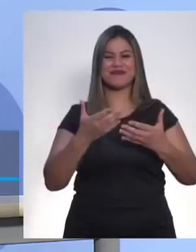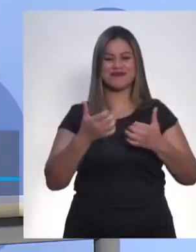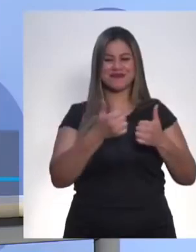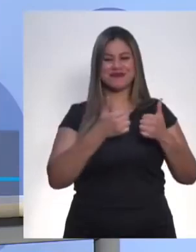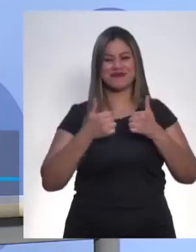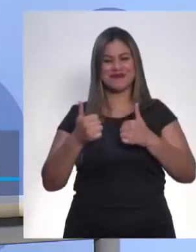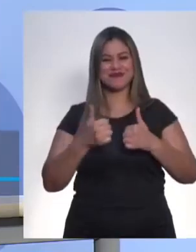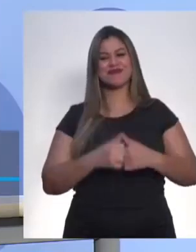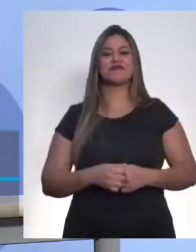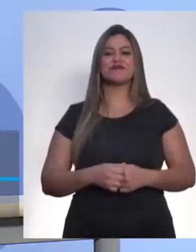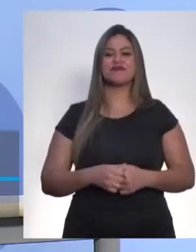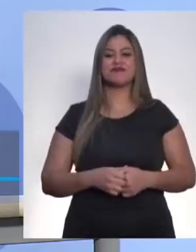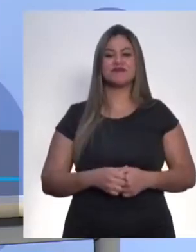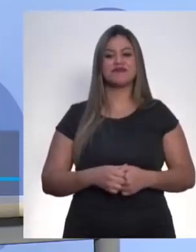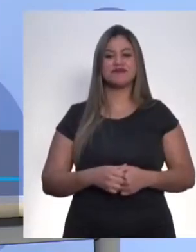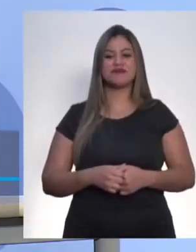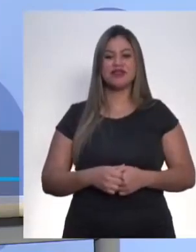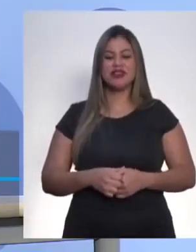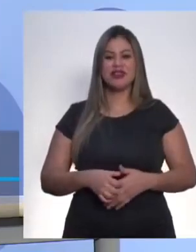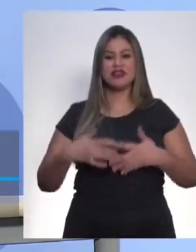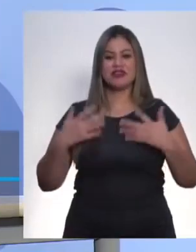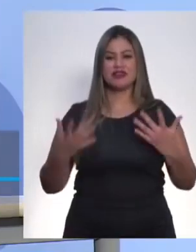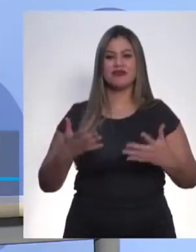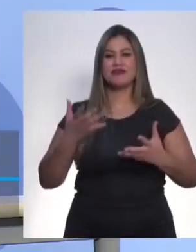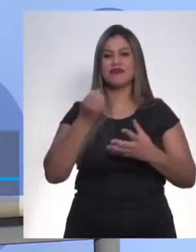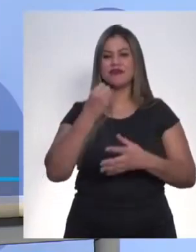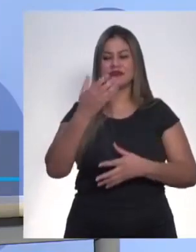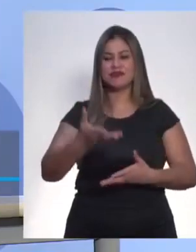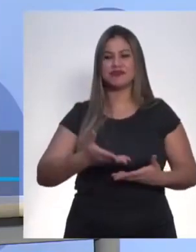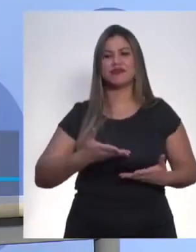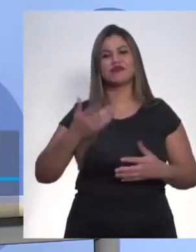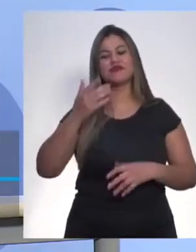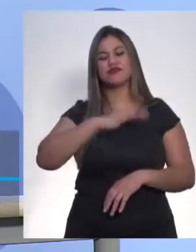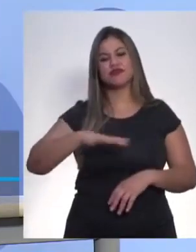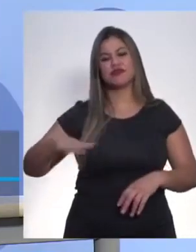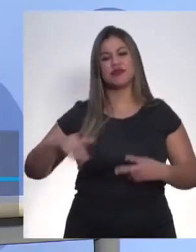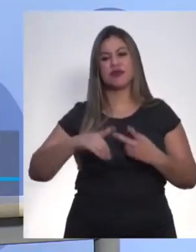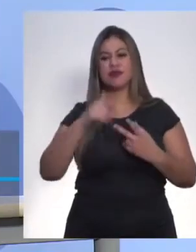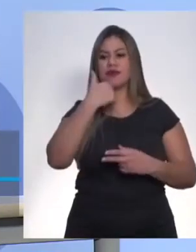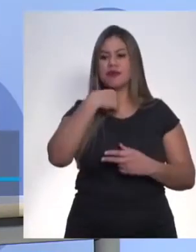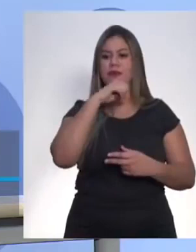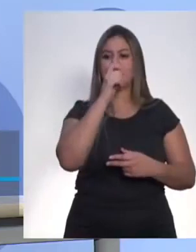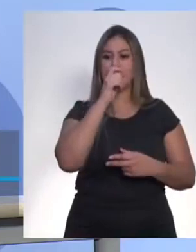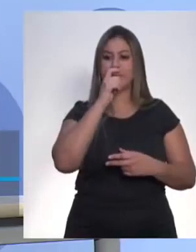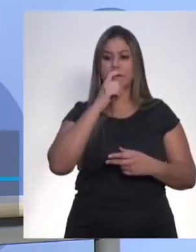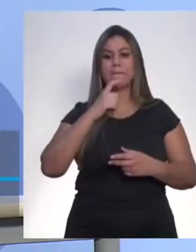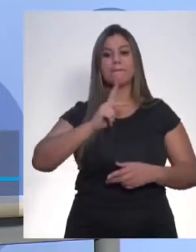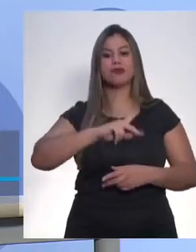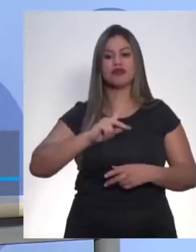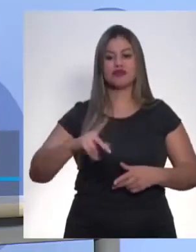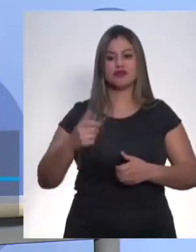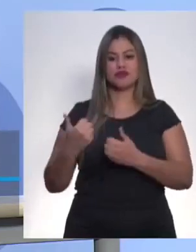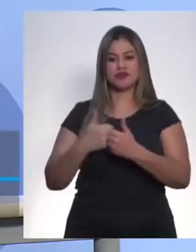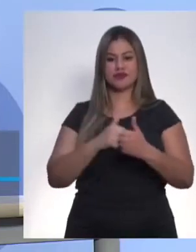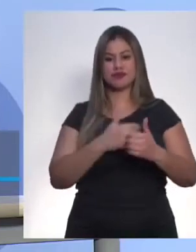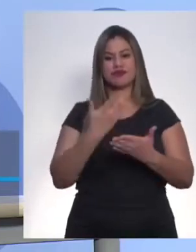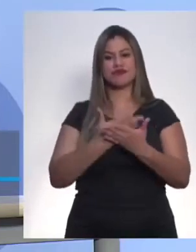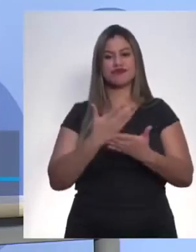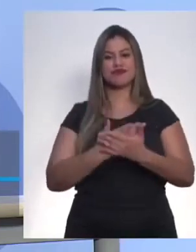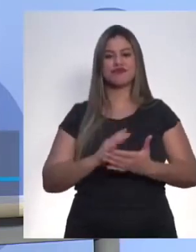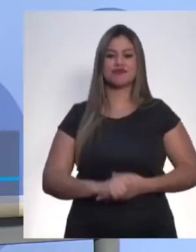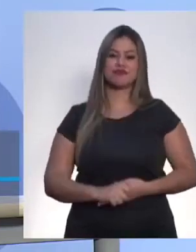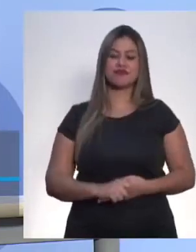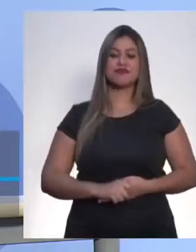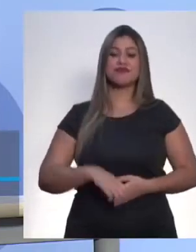Roberta. Bem-vindos, alunos, pais e professores que nos acompanham nas aulas da primeira série do ensino médio.